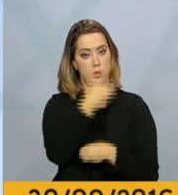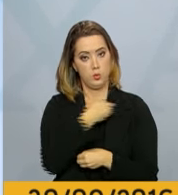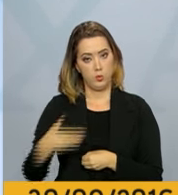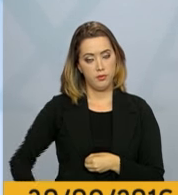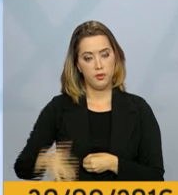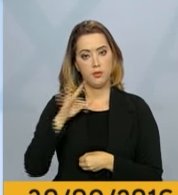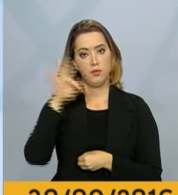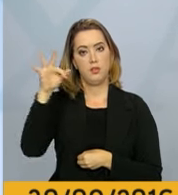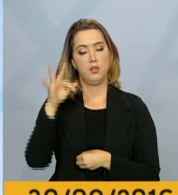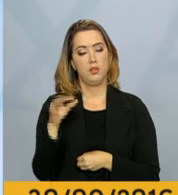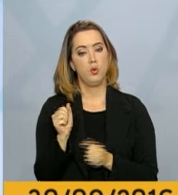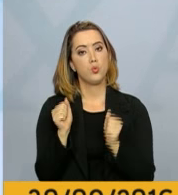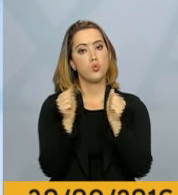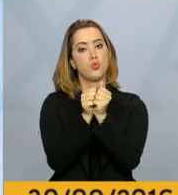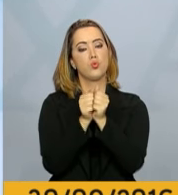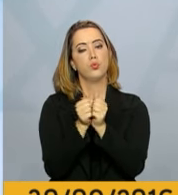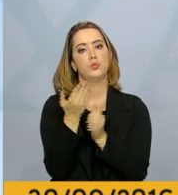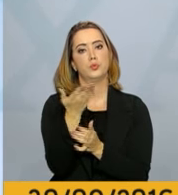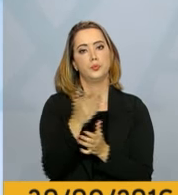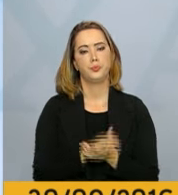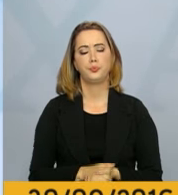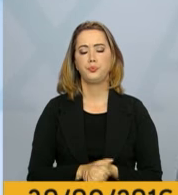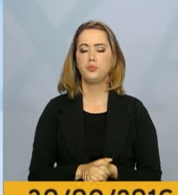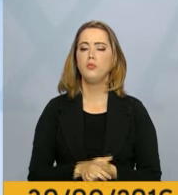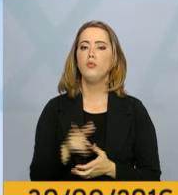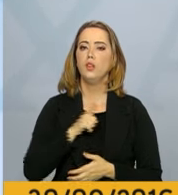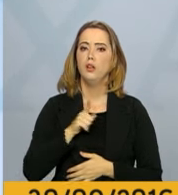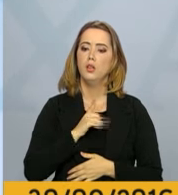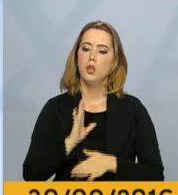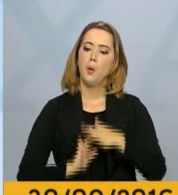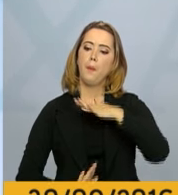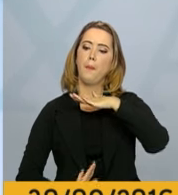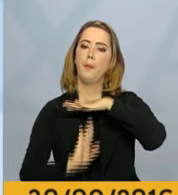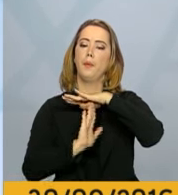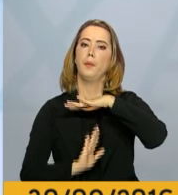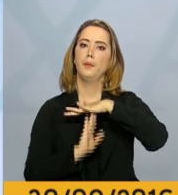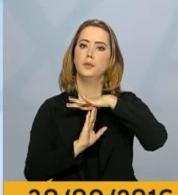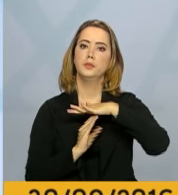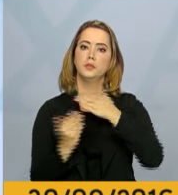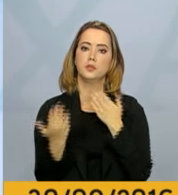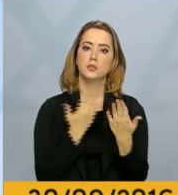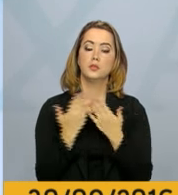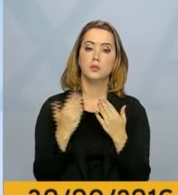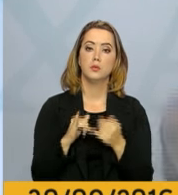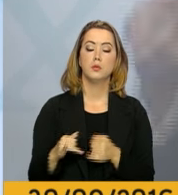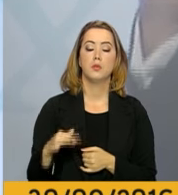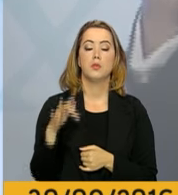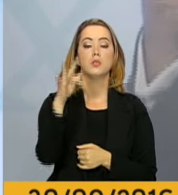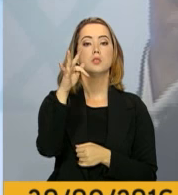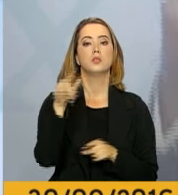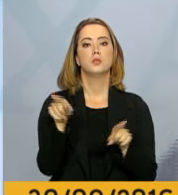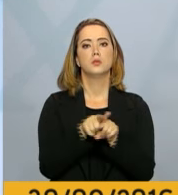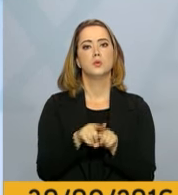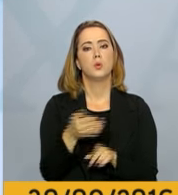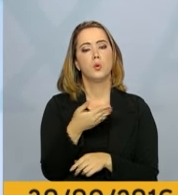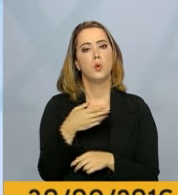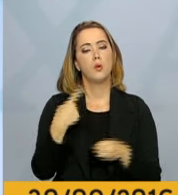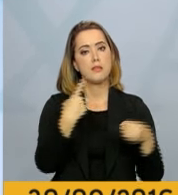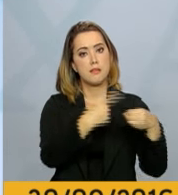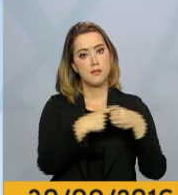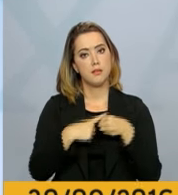também cria um teto de crescimento de despesas vinculado à inflação, no caso dos estados. Também os estados terão